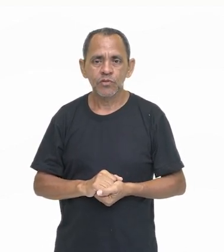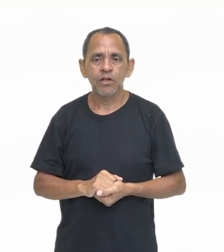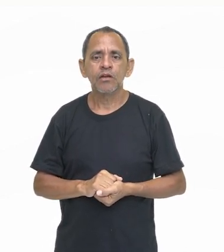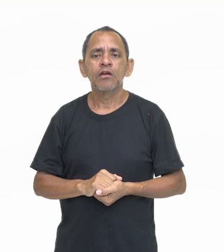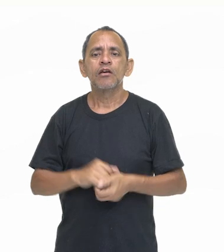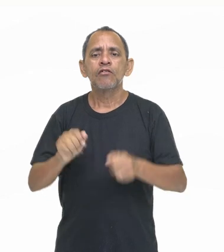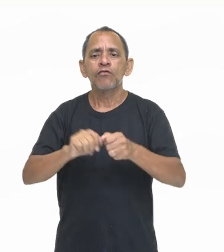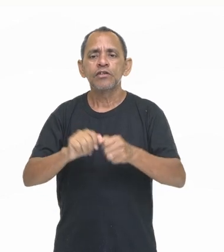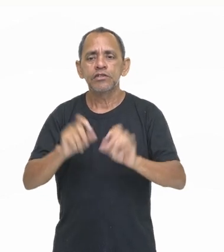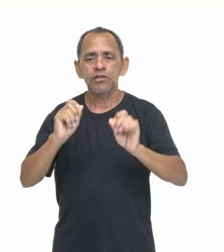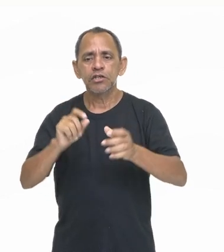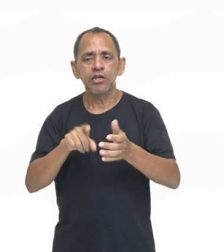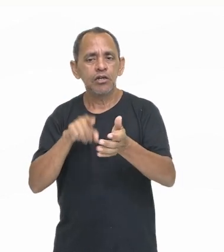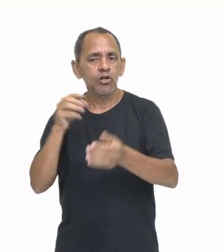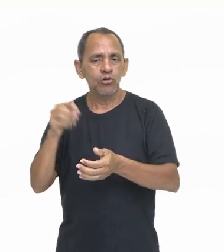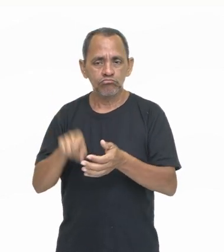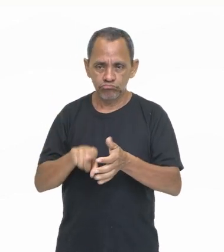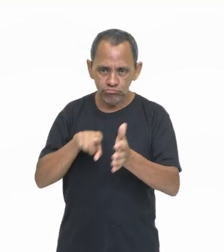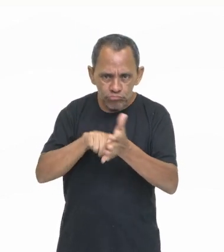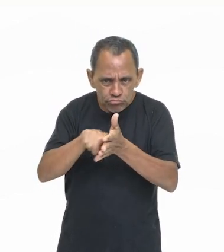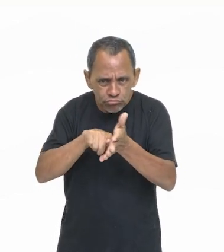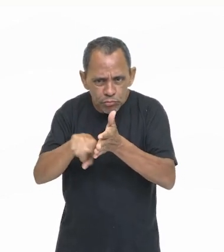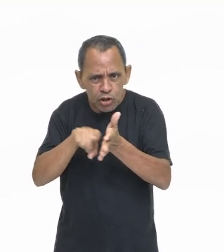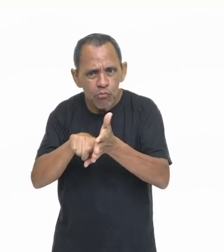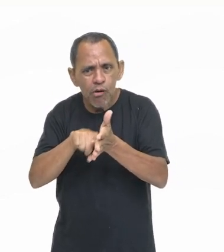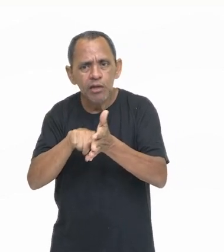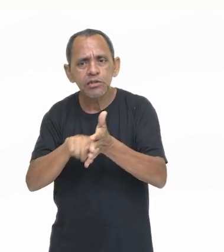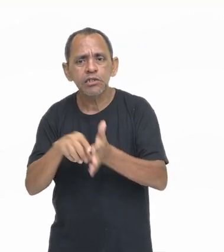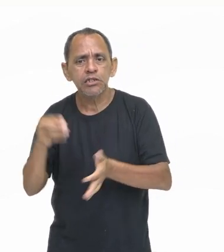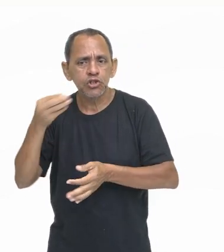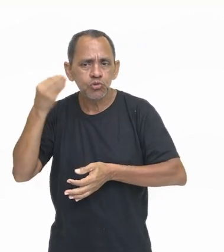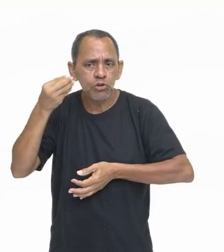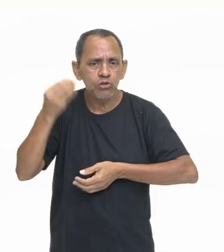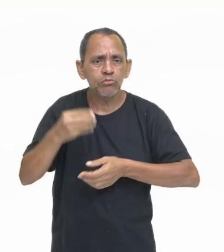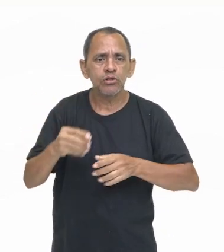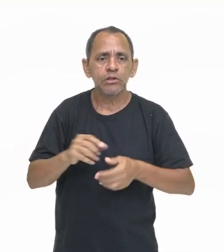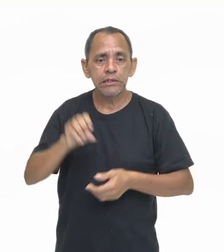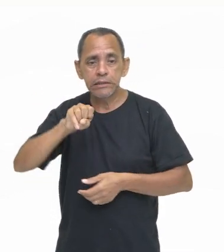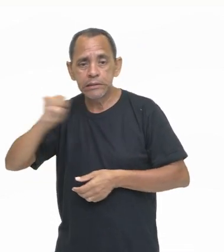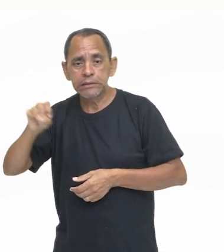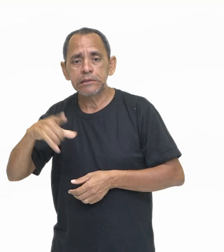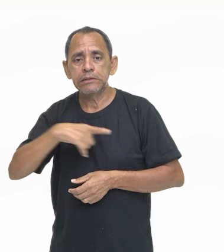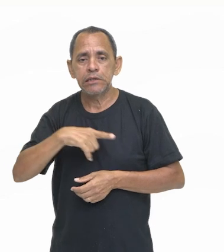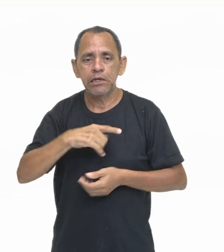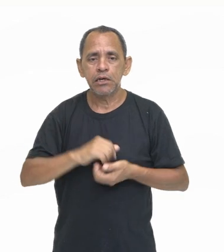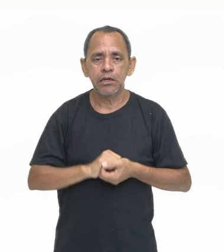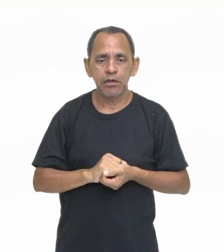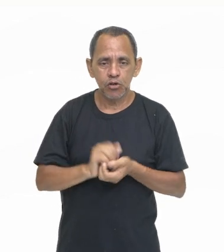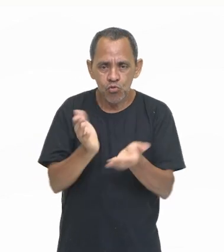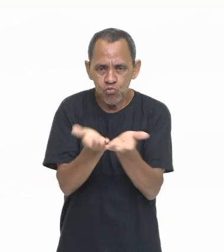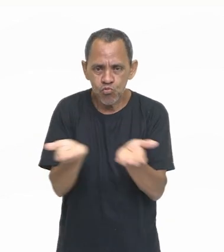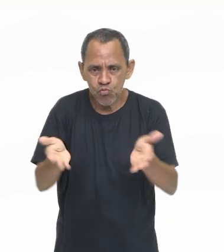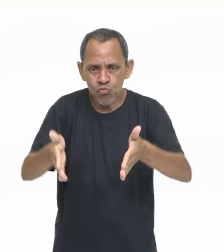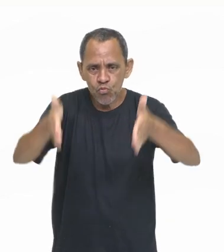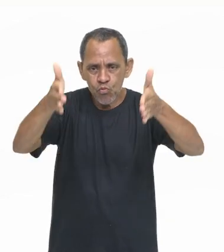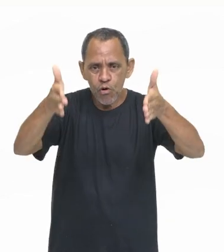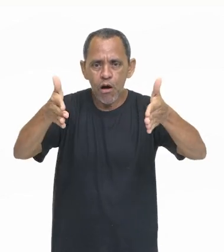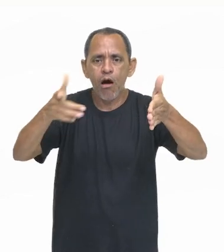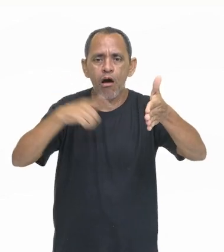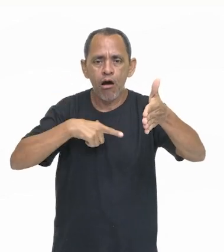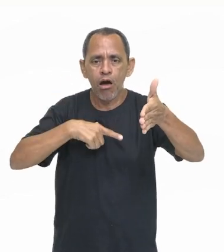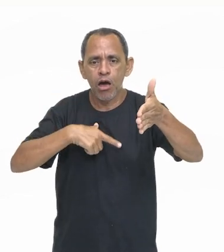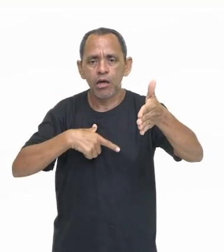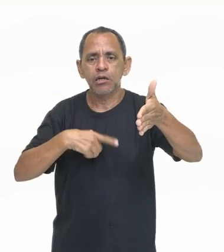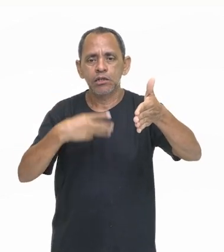nós estamos aqui, ó, em ml, e ele quer transformar isso aí para litro, certo? Mas quantos ml nós